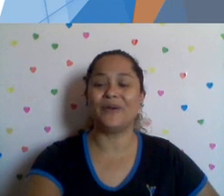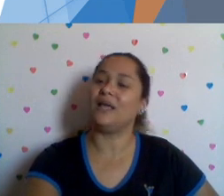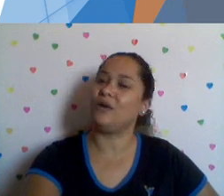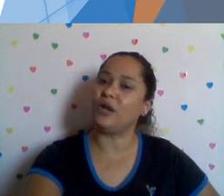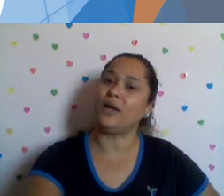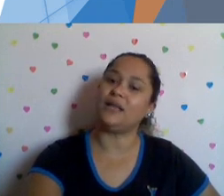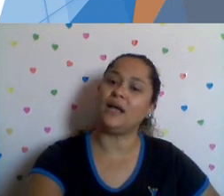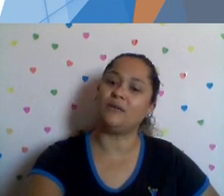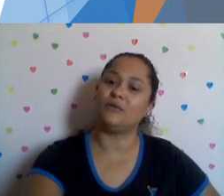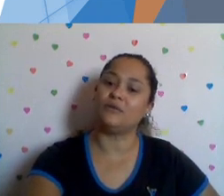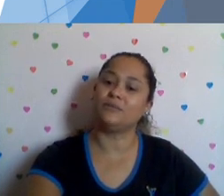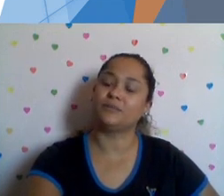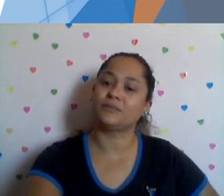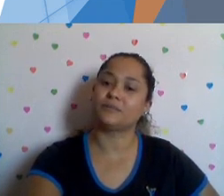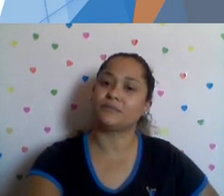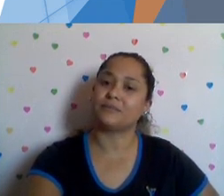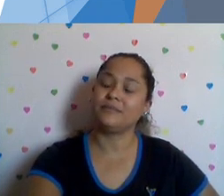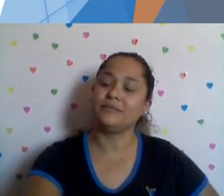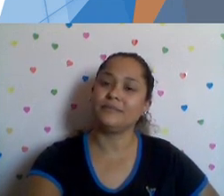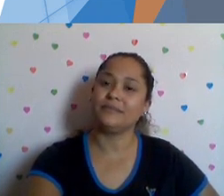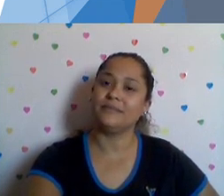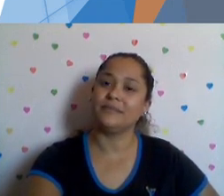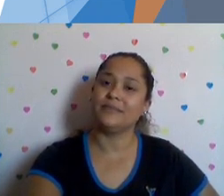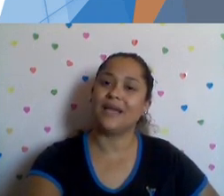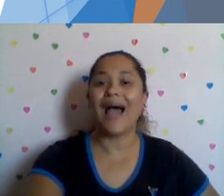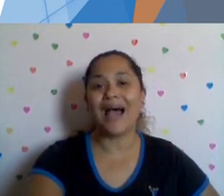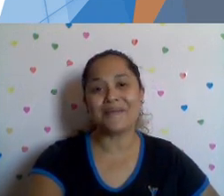retângulo. E que cor é o retângulo?